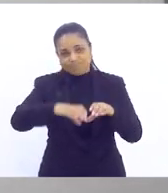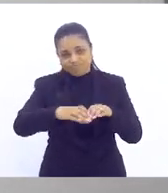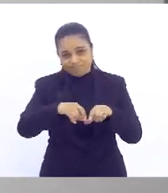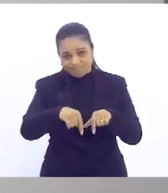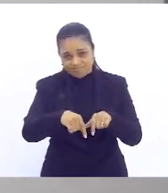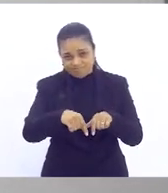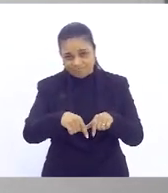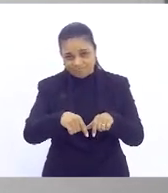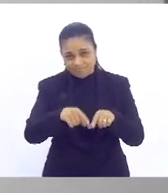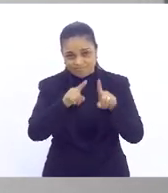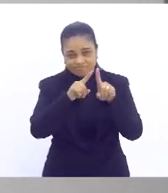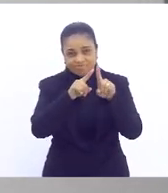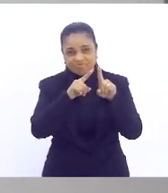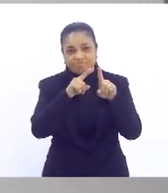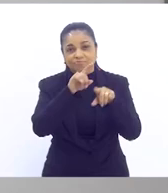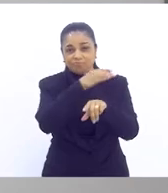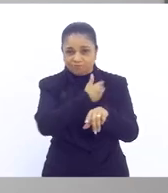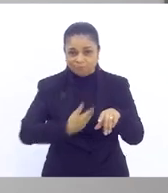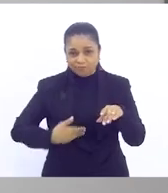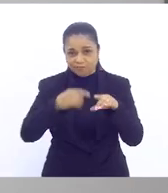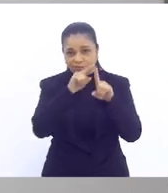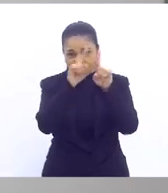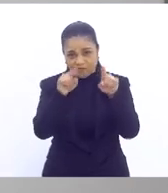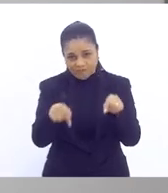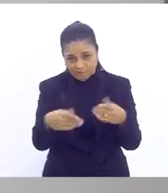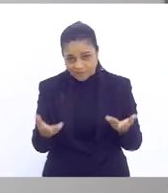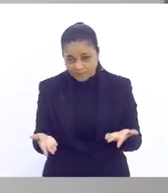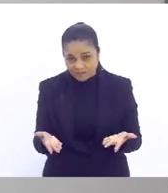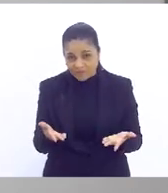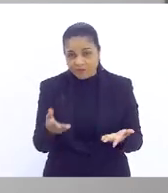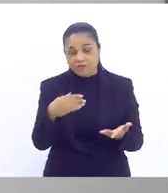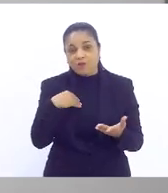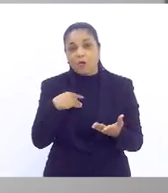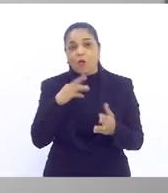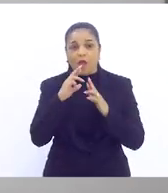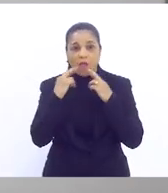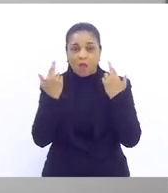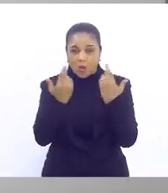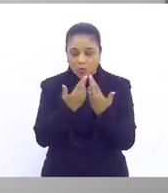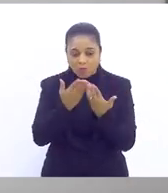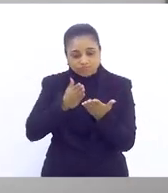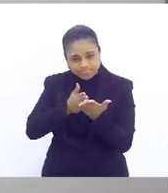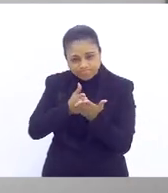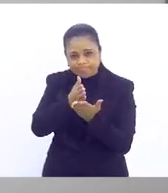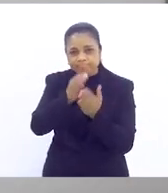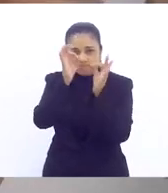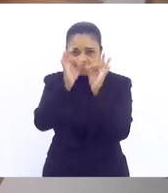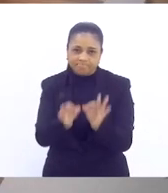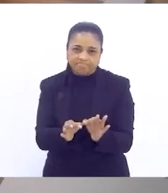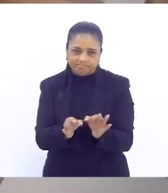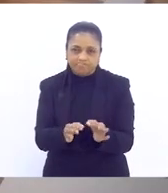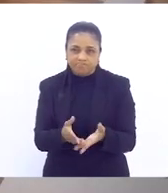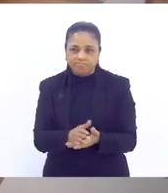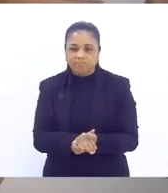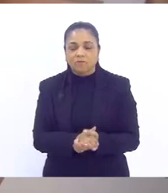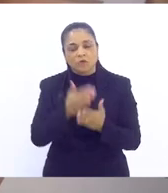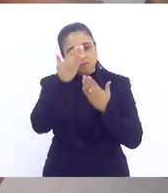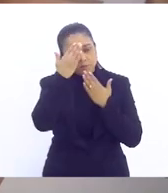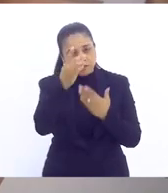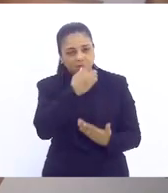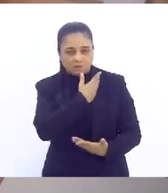nesse sentido eu acho que o fecho da reunião tá no caminho certo obrigado Deputado bom eu vou